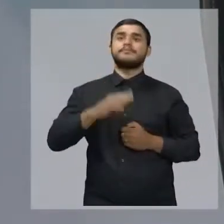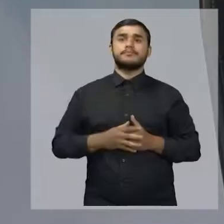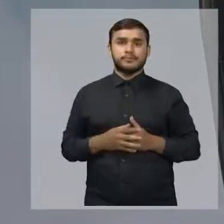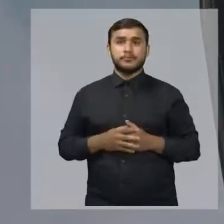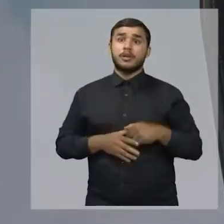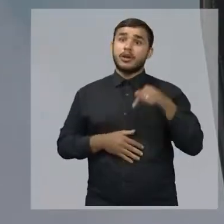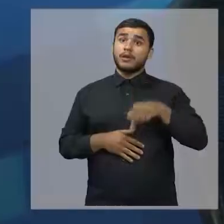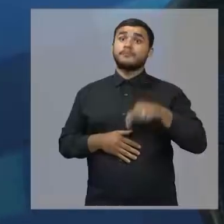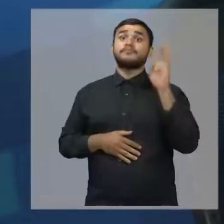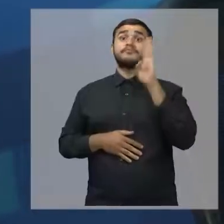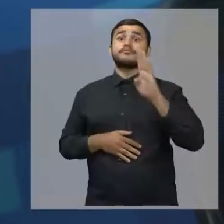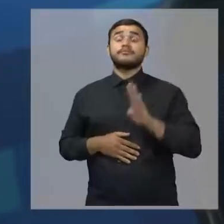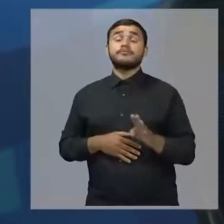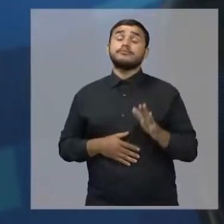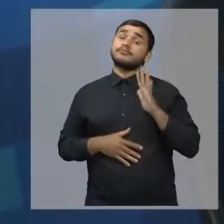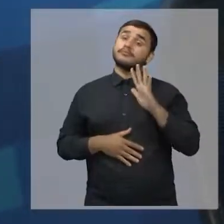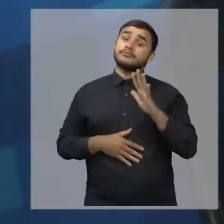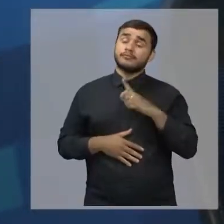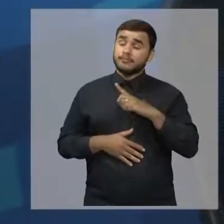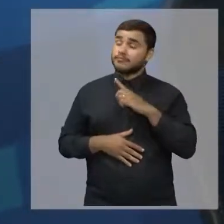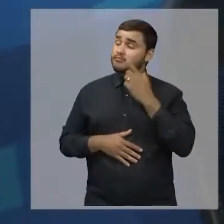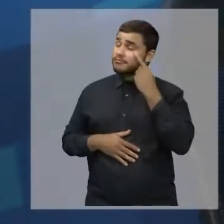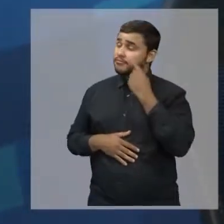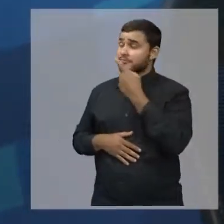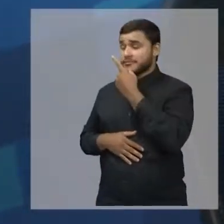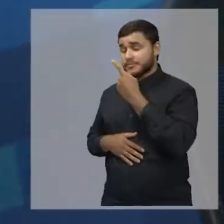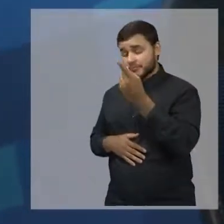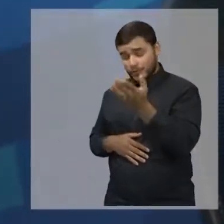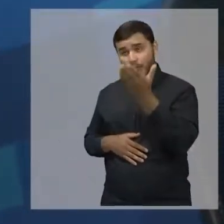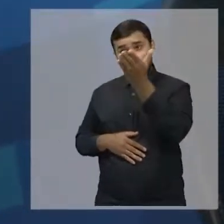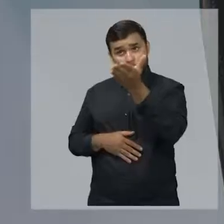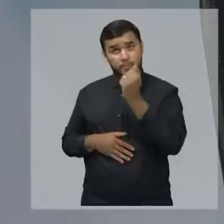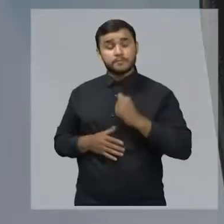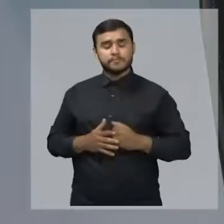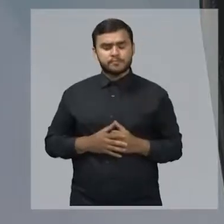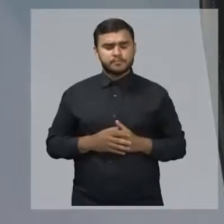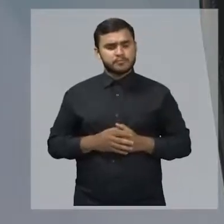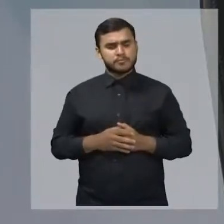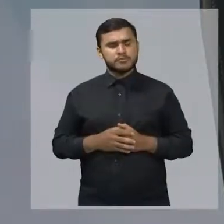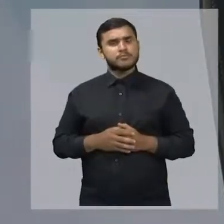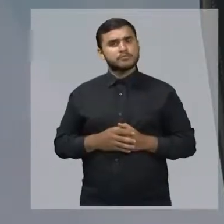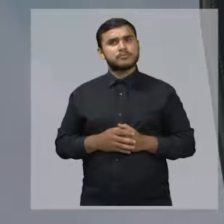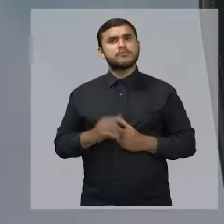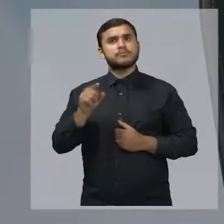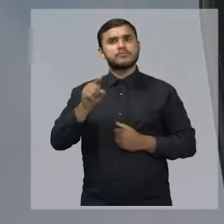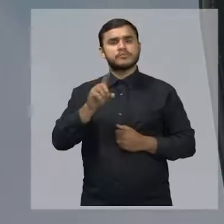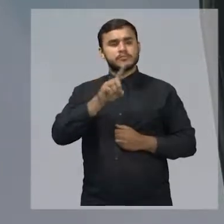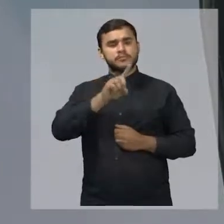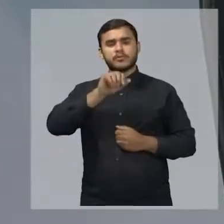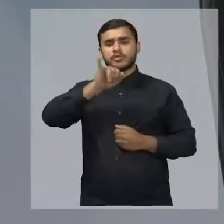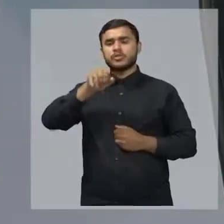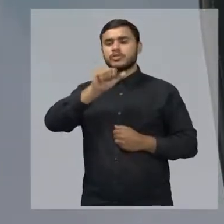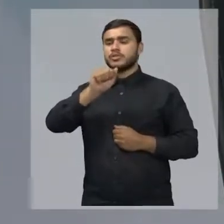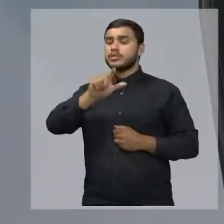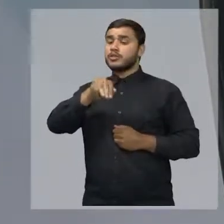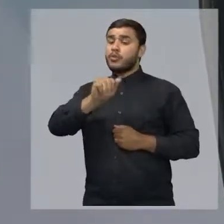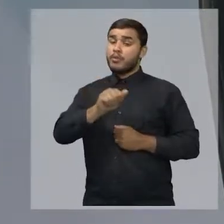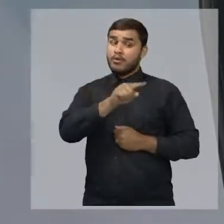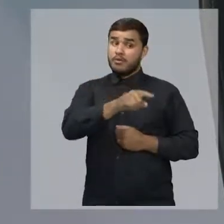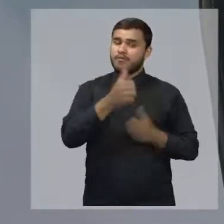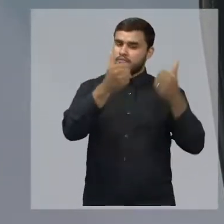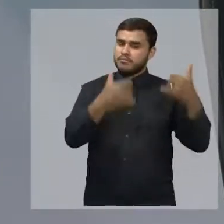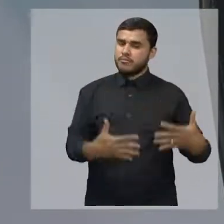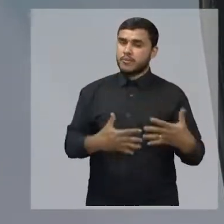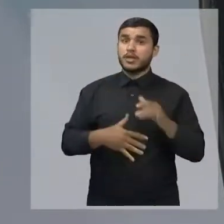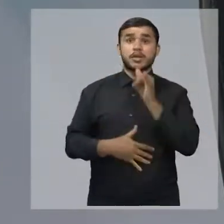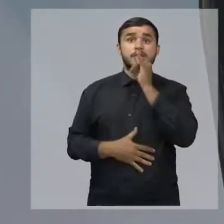pelo Brasil, só que no Brasil aí tem uma questão que você salienta, e que o Djalma já nos traz aqui algumas luzes. Nós não